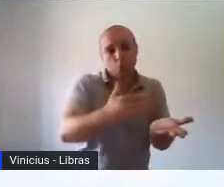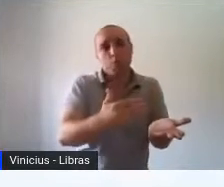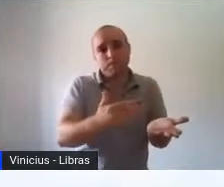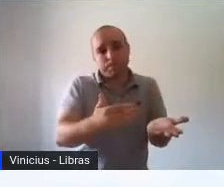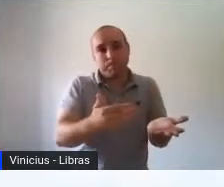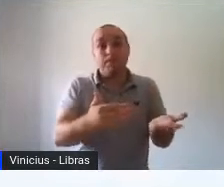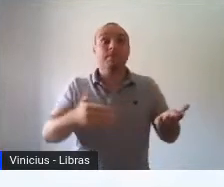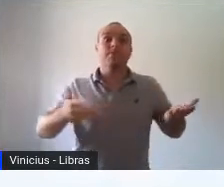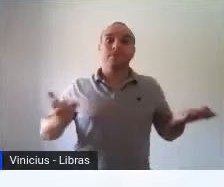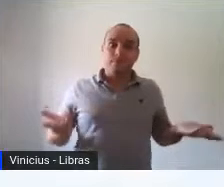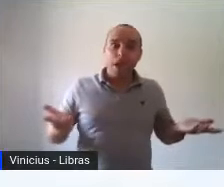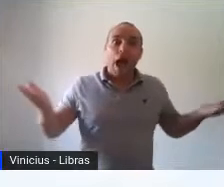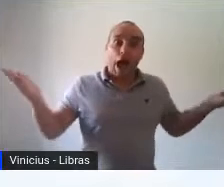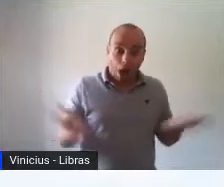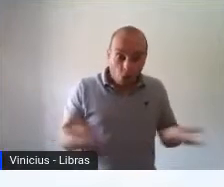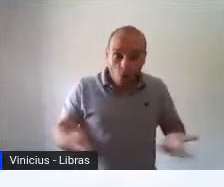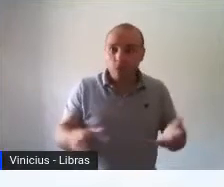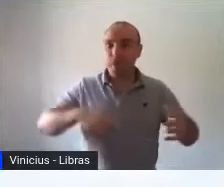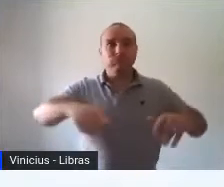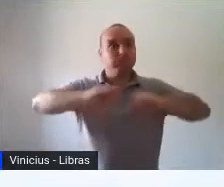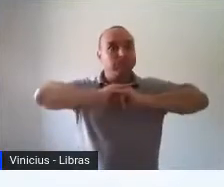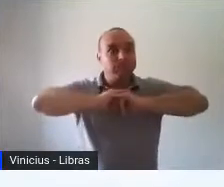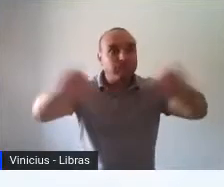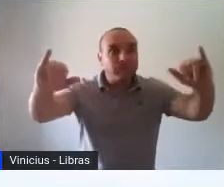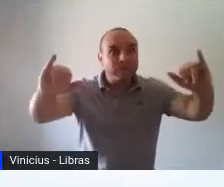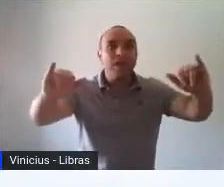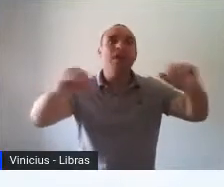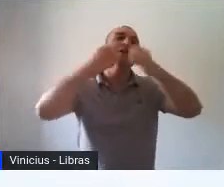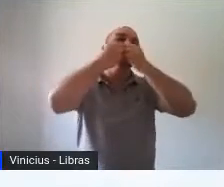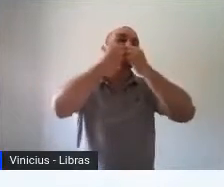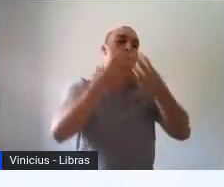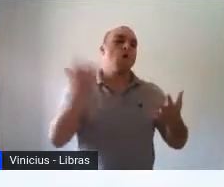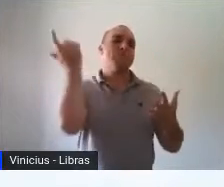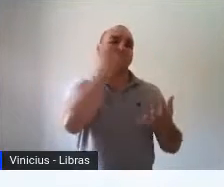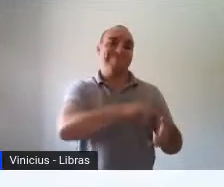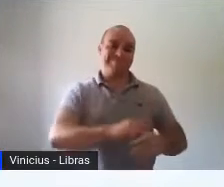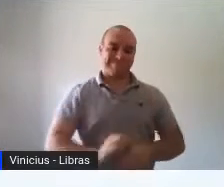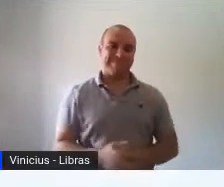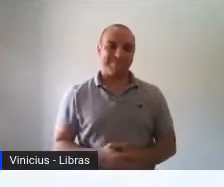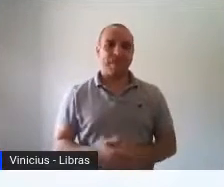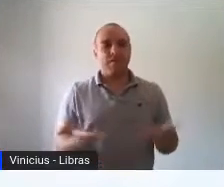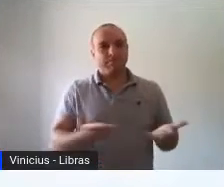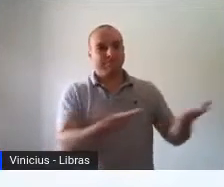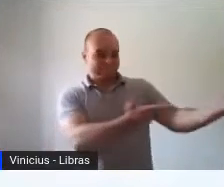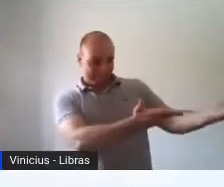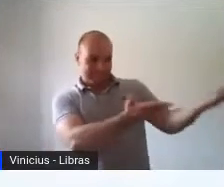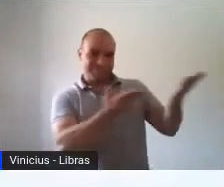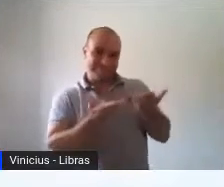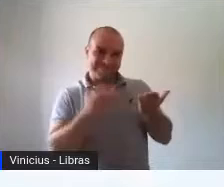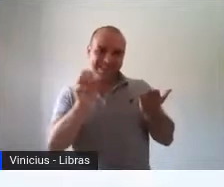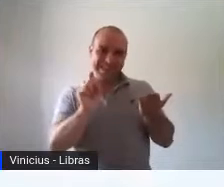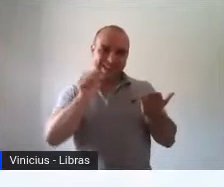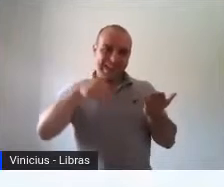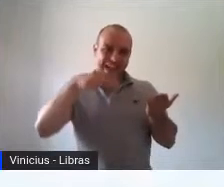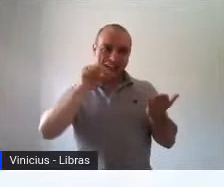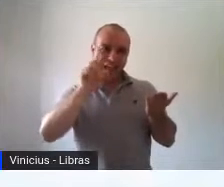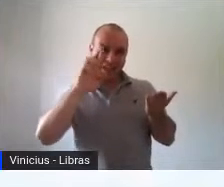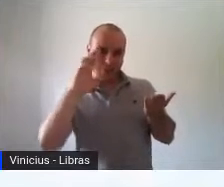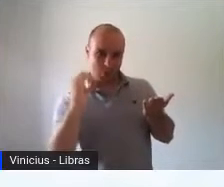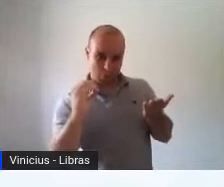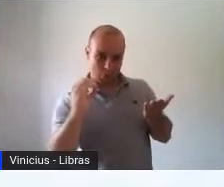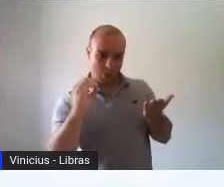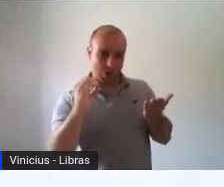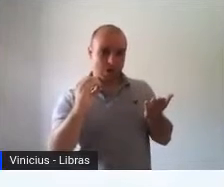economia, ainda mais nesse momento de vulnerabilidade. É com você, Sandro. Fala para nós sobre o salário mínimo, como é que ele nasceu, como é